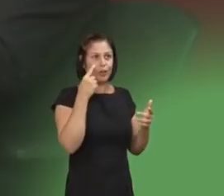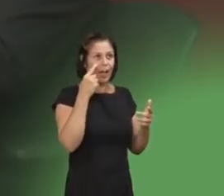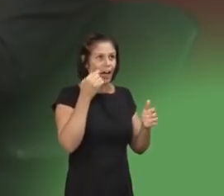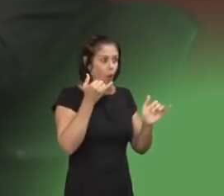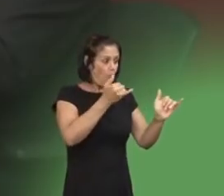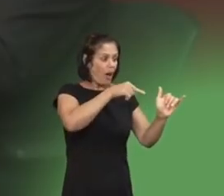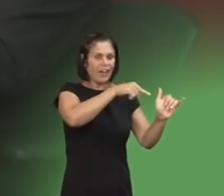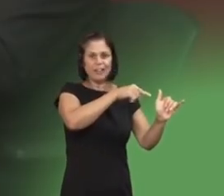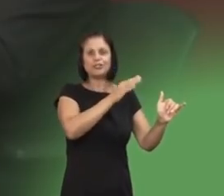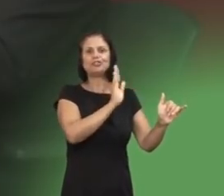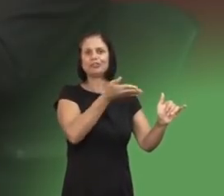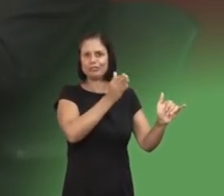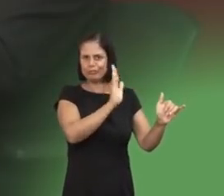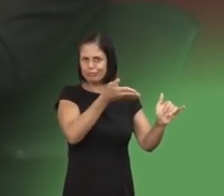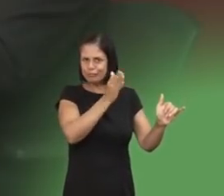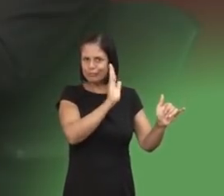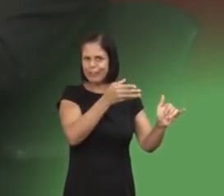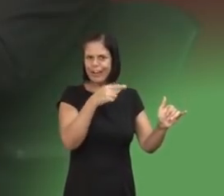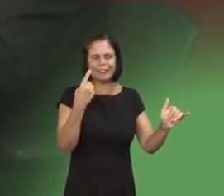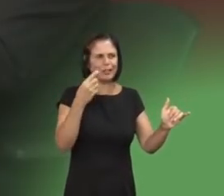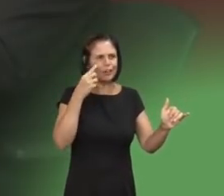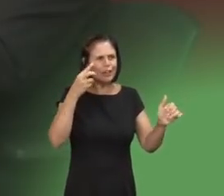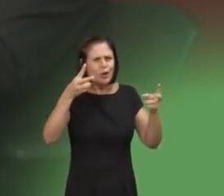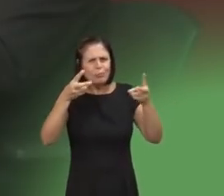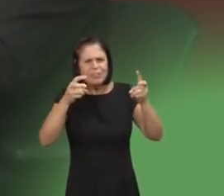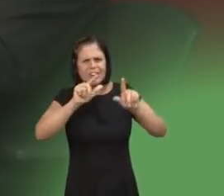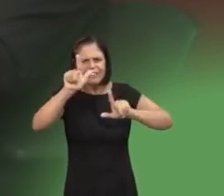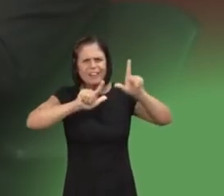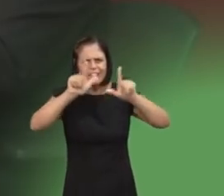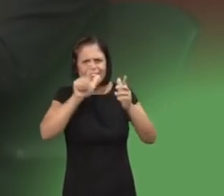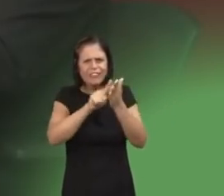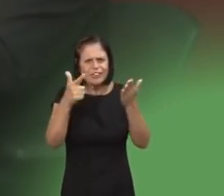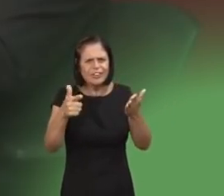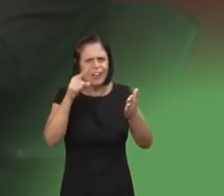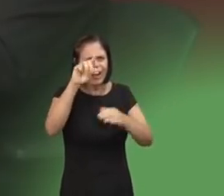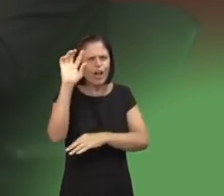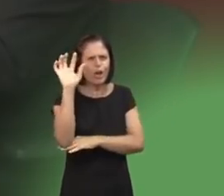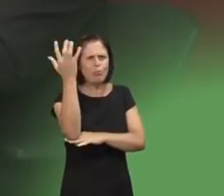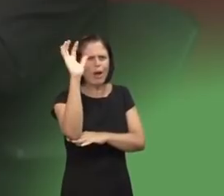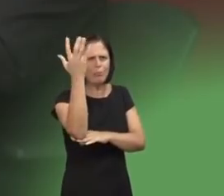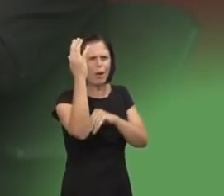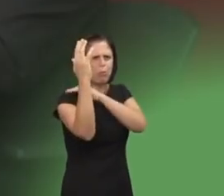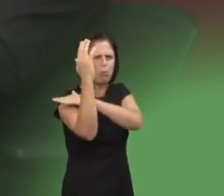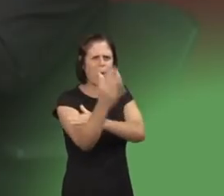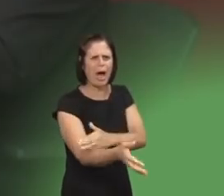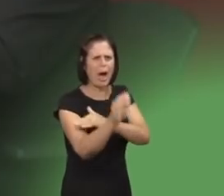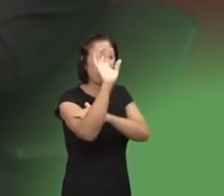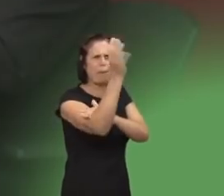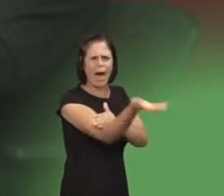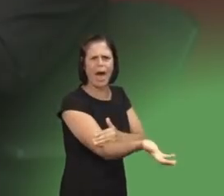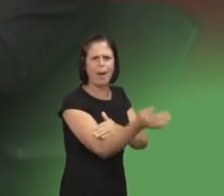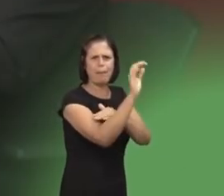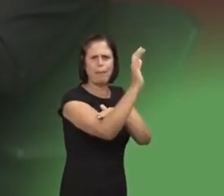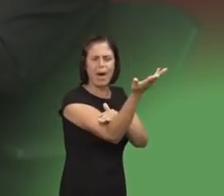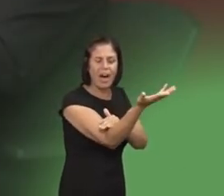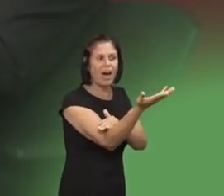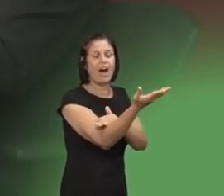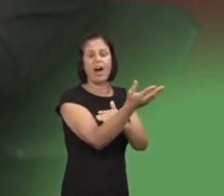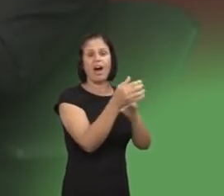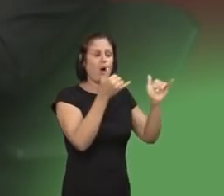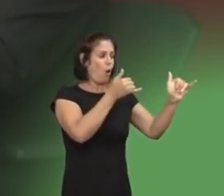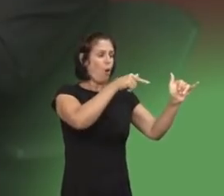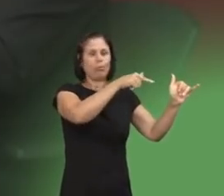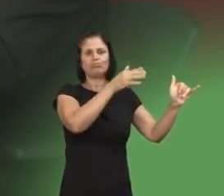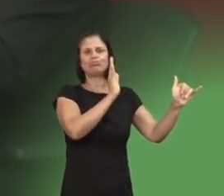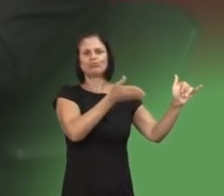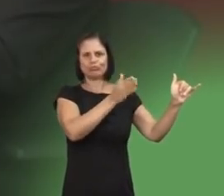anúncio já foi dado. Quando nós olhamos isso, a igreja vê isso, ela compreende, porque isso não é só a igreja que está vendo, é o mundo inteiro que